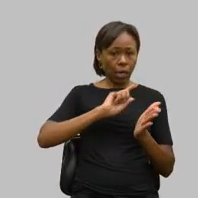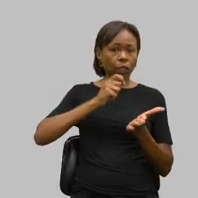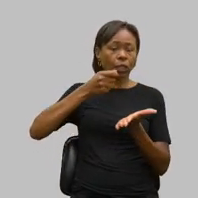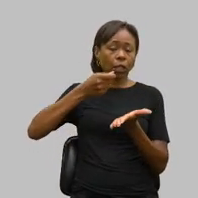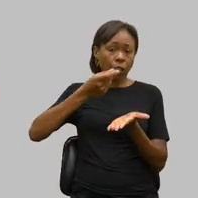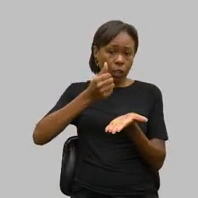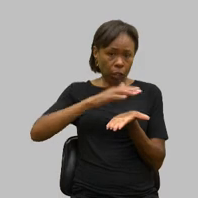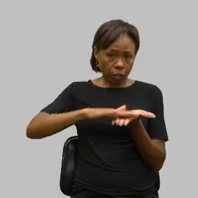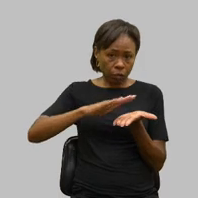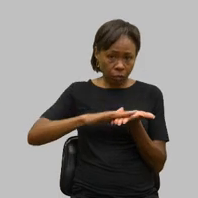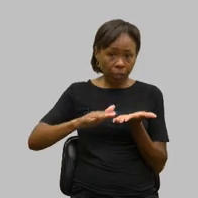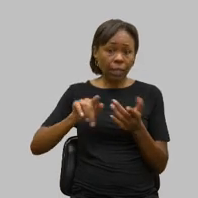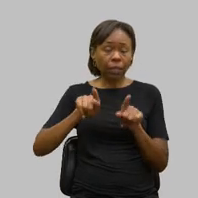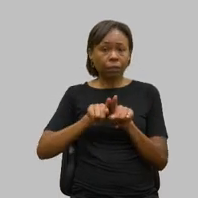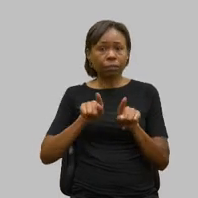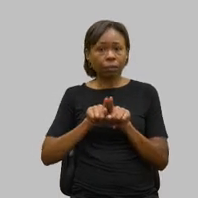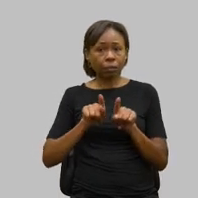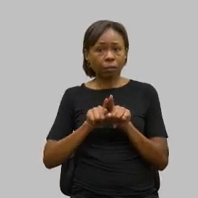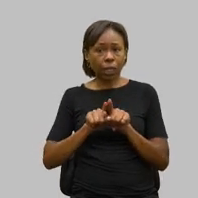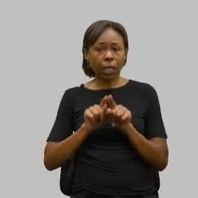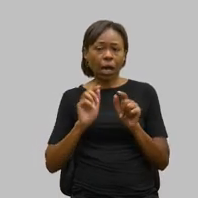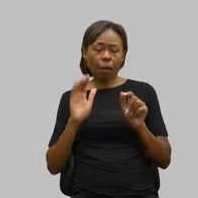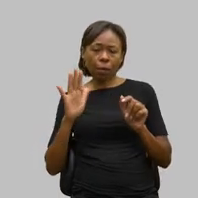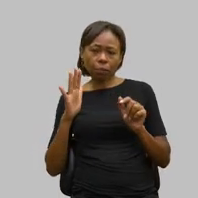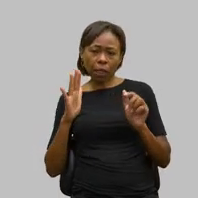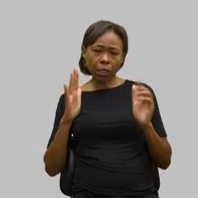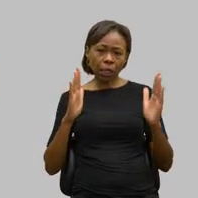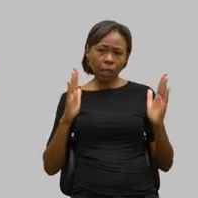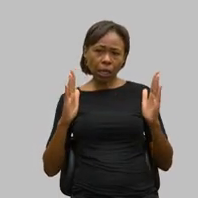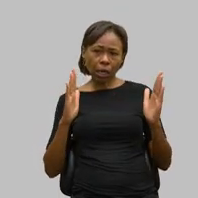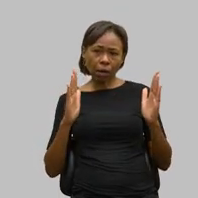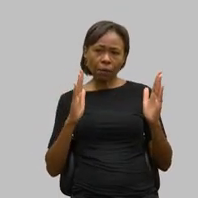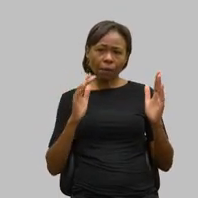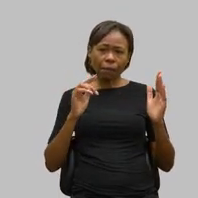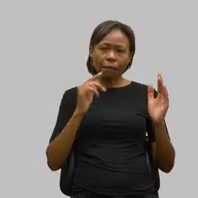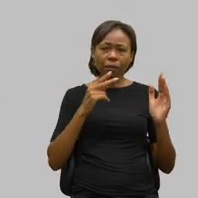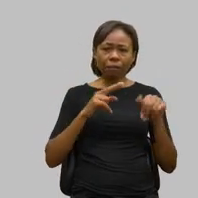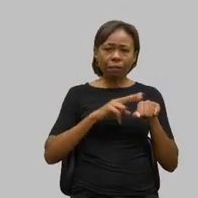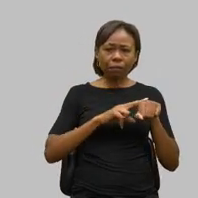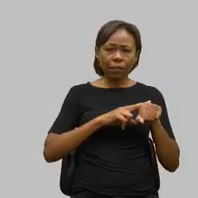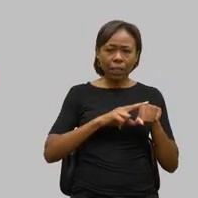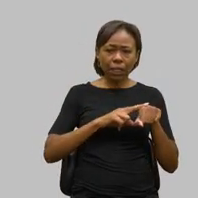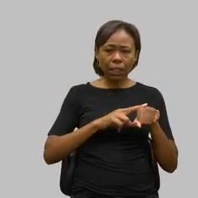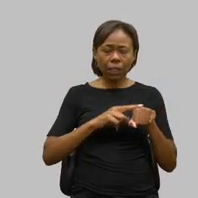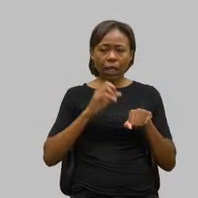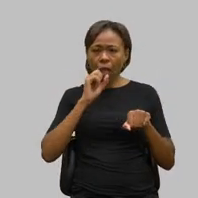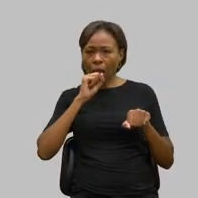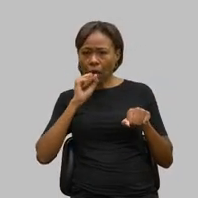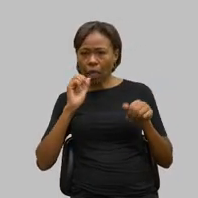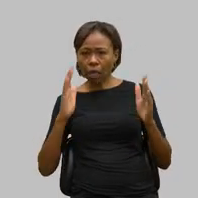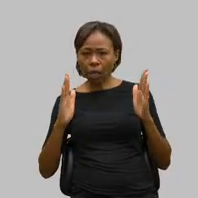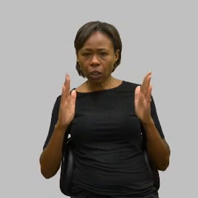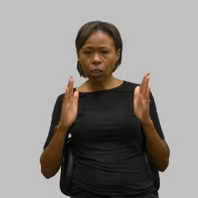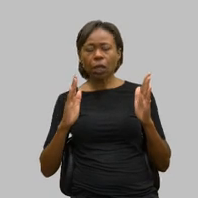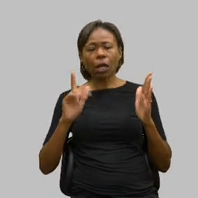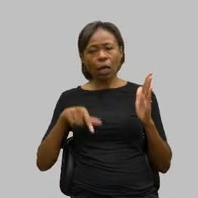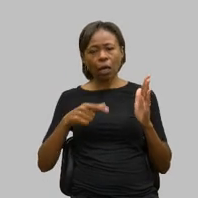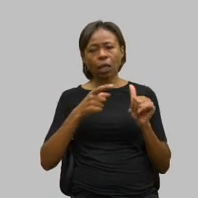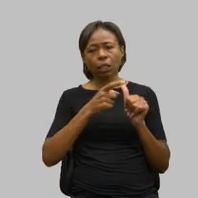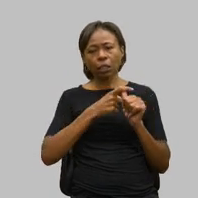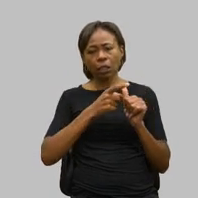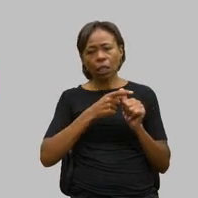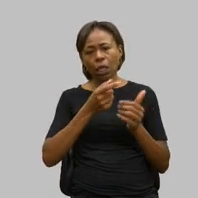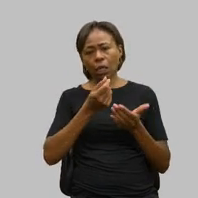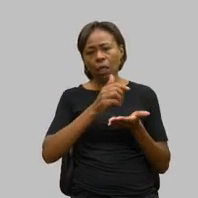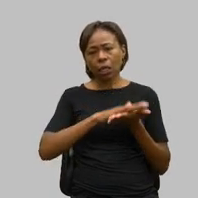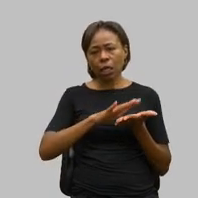e a barra laranja. Aquilo tudo ficou de dívida do Estado com os municípios, com os hospitais, com os consórcios. Então, nós estamos, desde